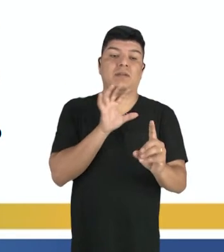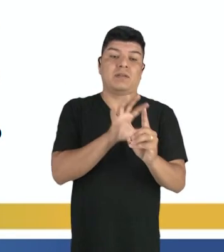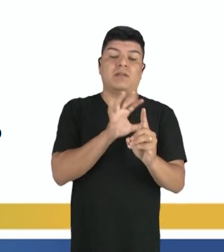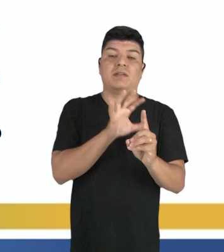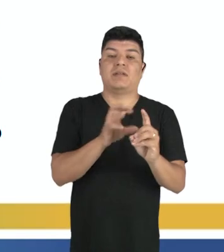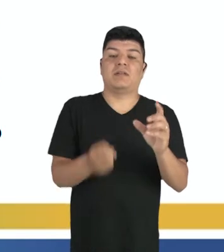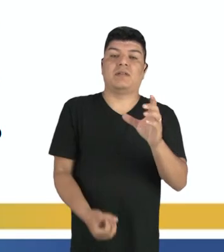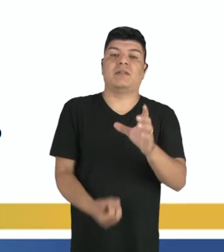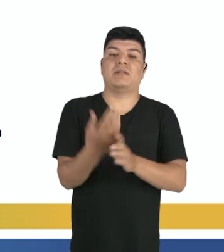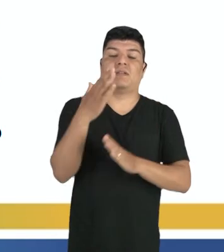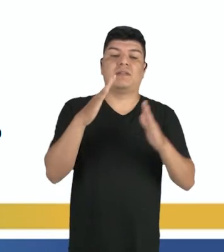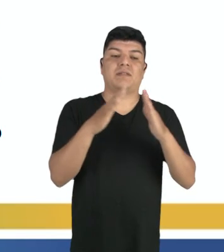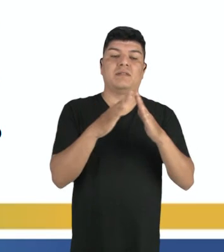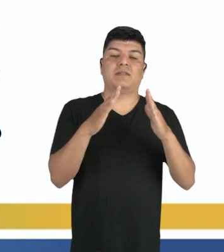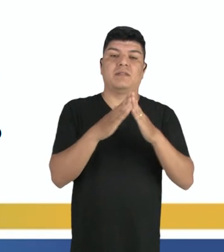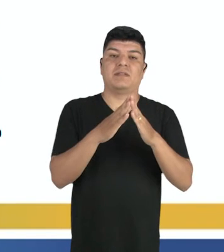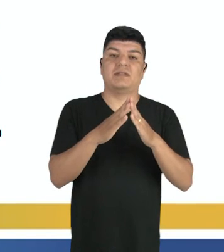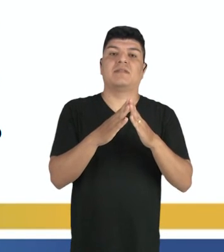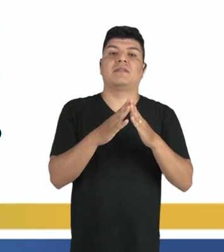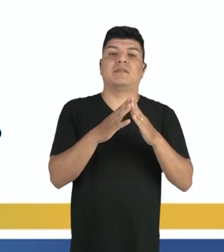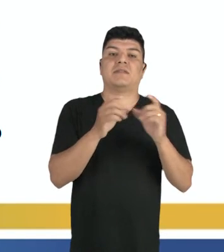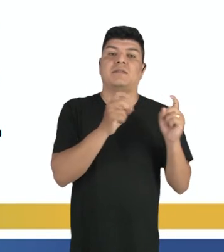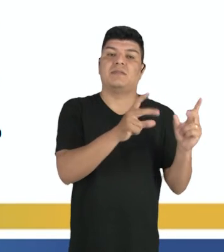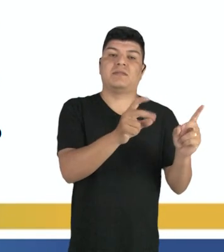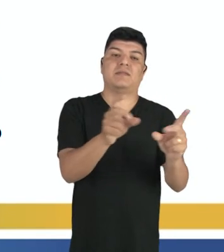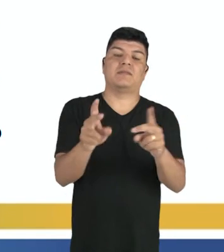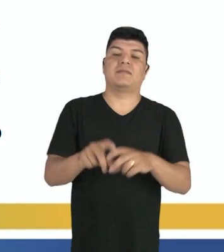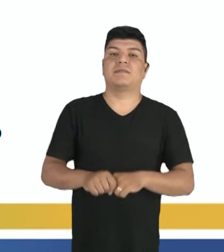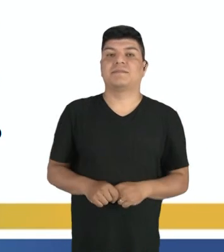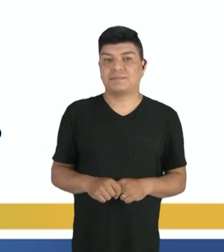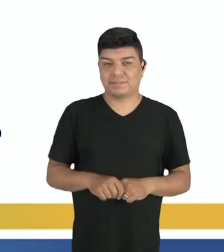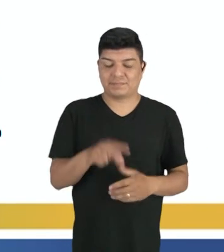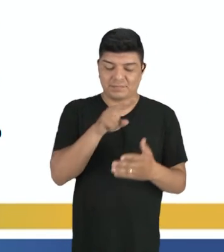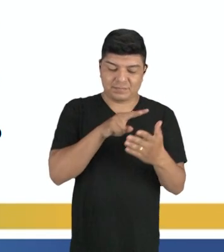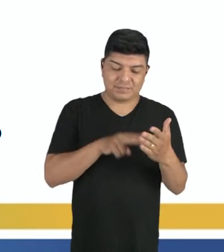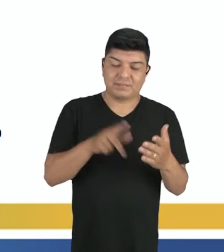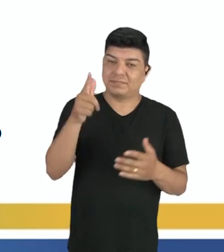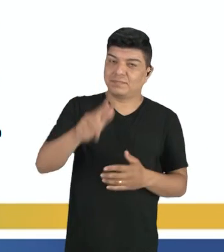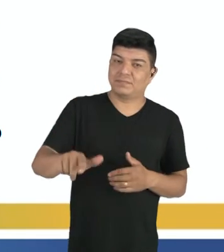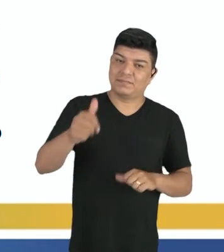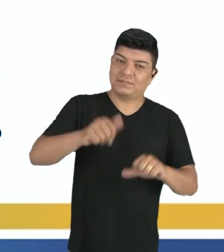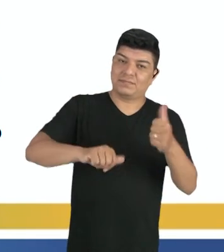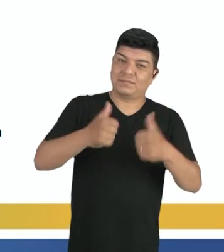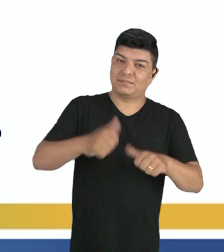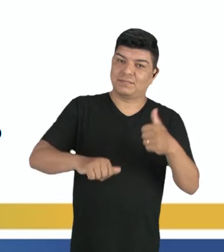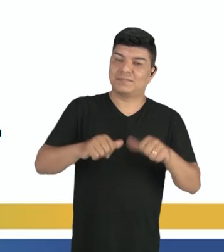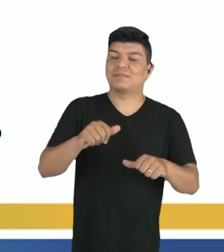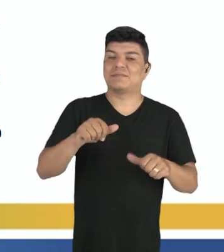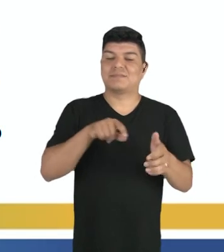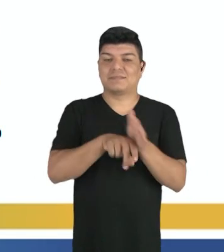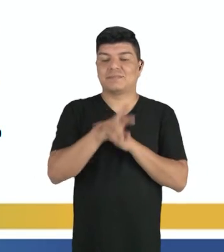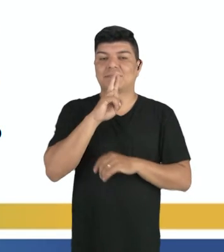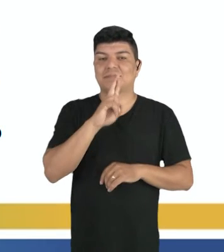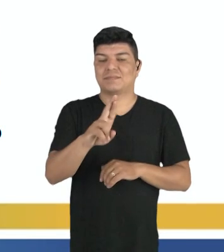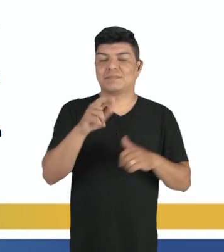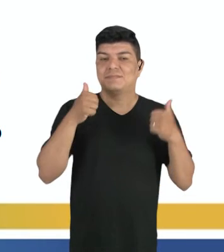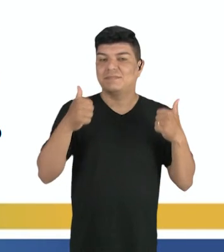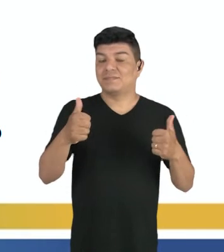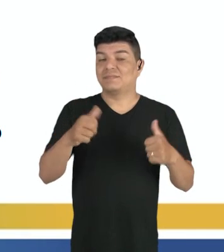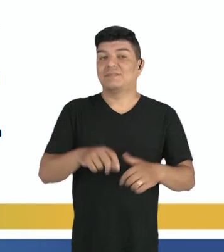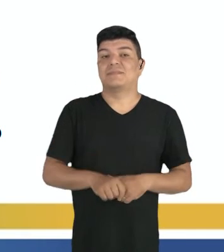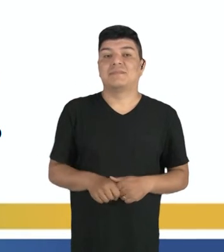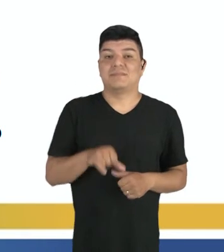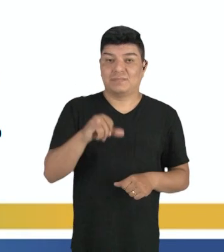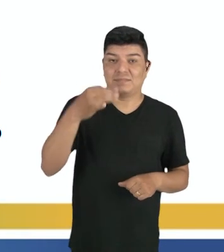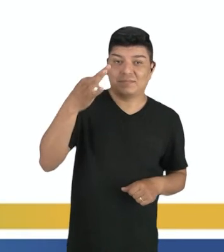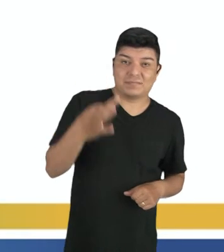estimulou a criação de casas de importação. Dá uma lida, mais uma analisada, que nós vamos para a resposta. Vamos